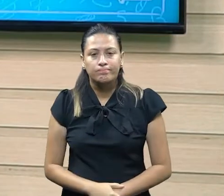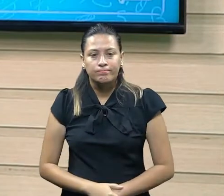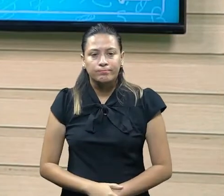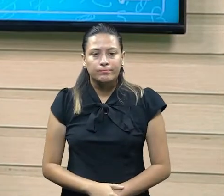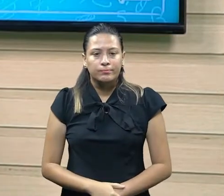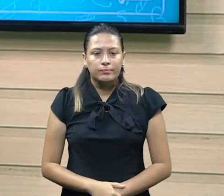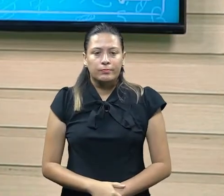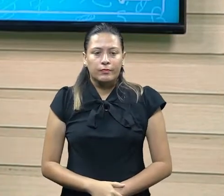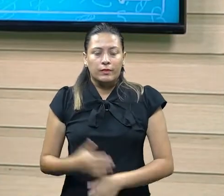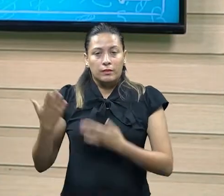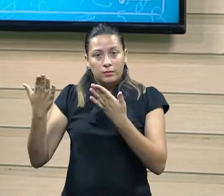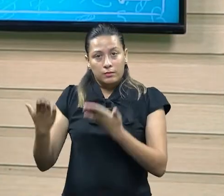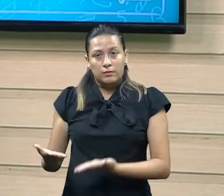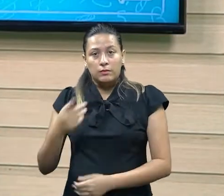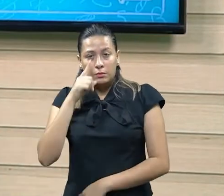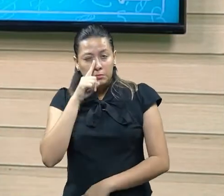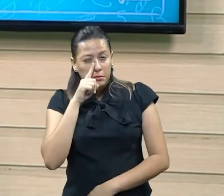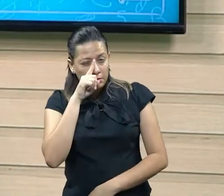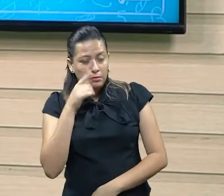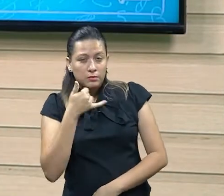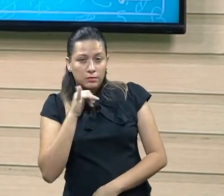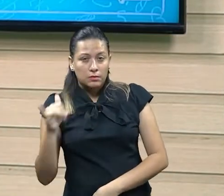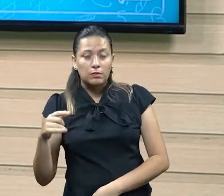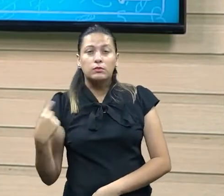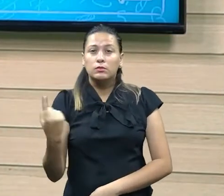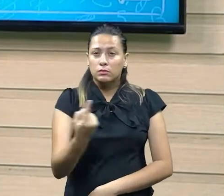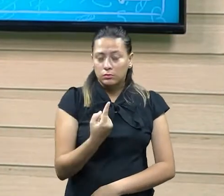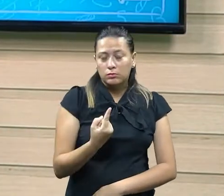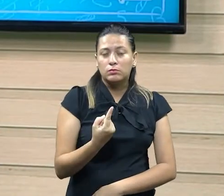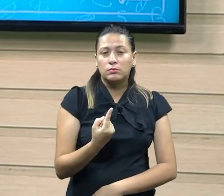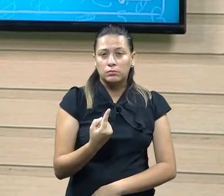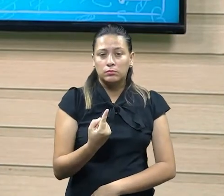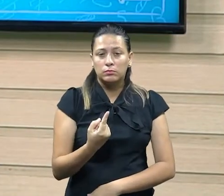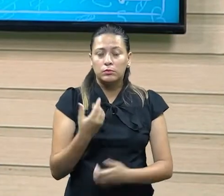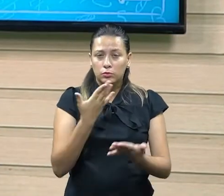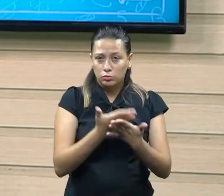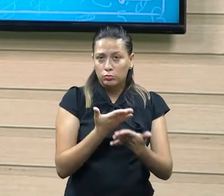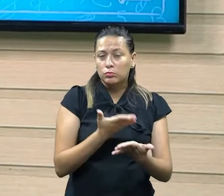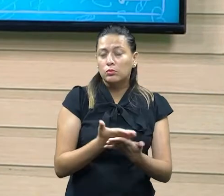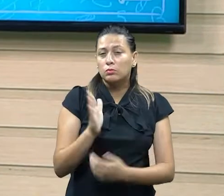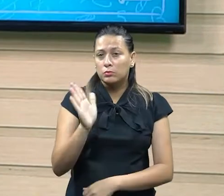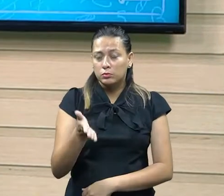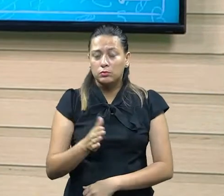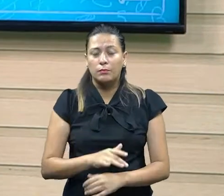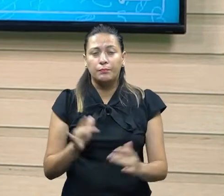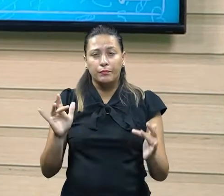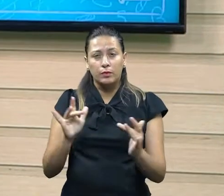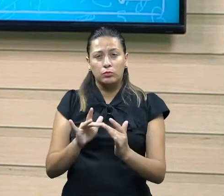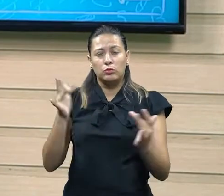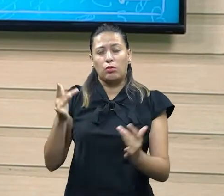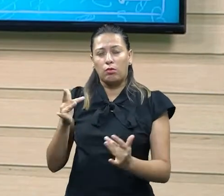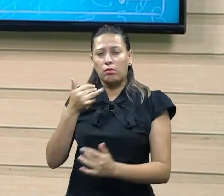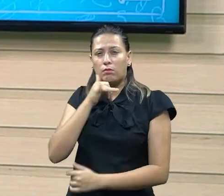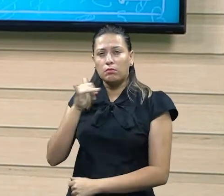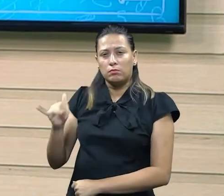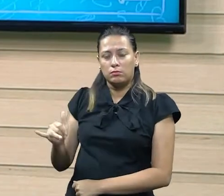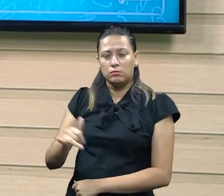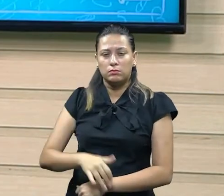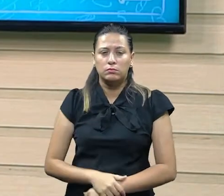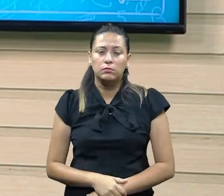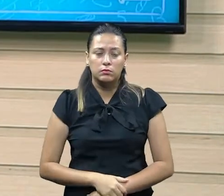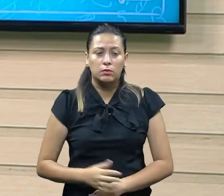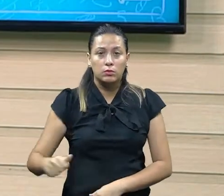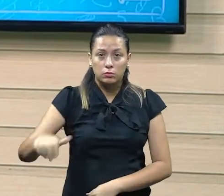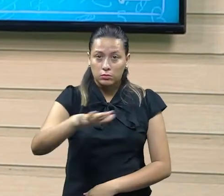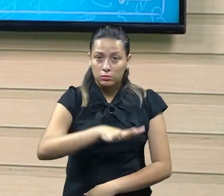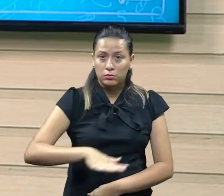Aqui nós temos os riscos elétricos, que nós já falamos um pouco, sobre o choque elétrico. Também os